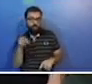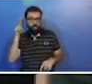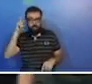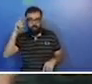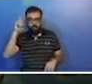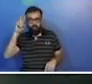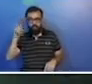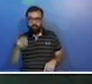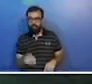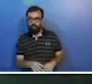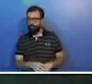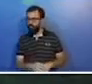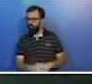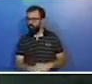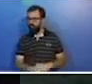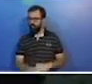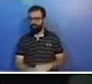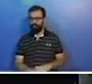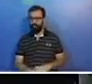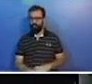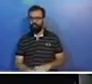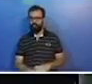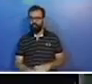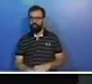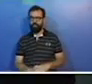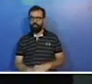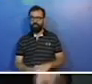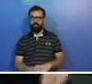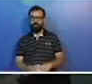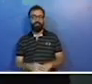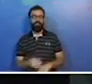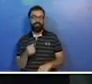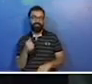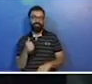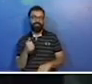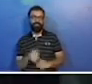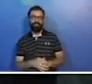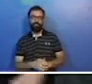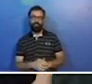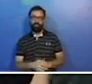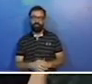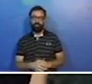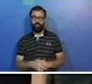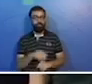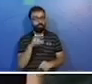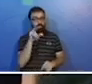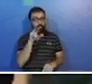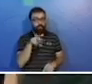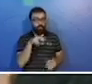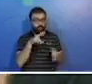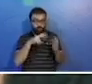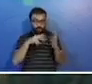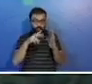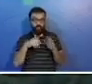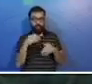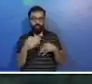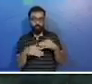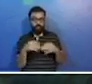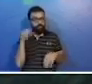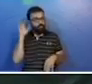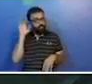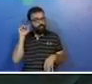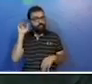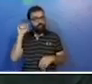uma contadora de história. Então, é gostoso. Lê, depois escuta ela contando, a gente percebe